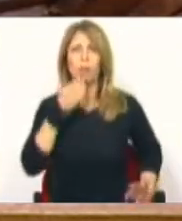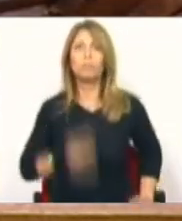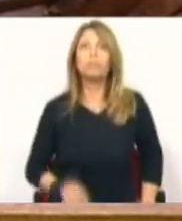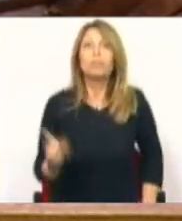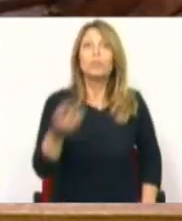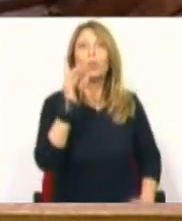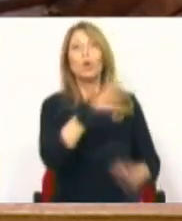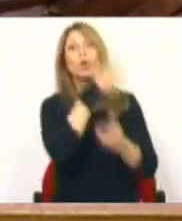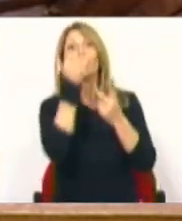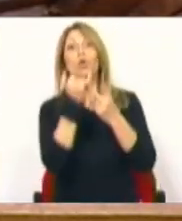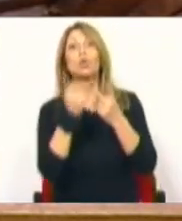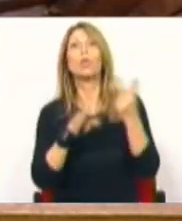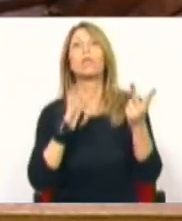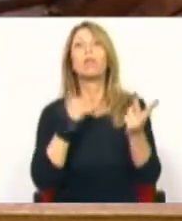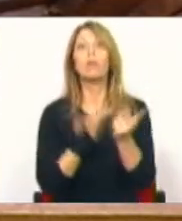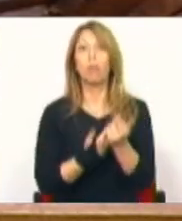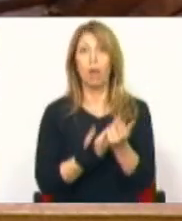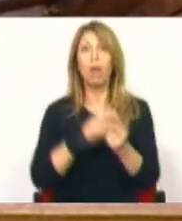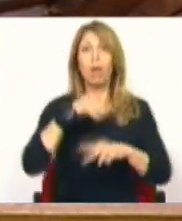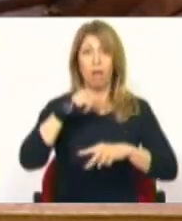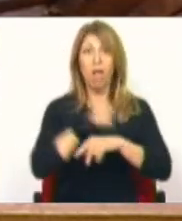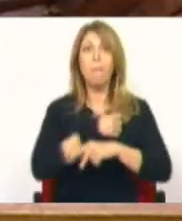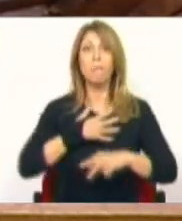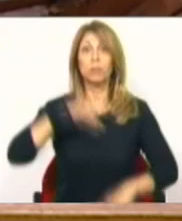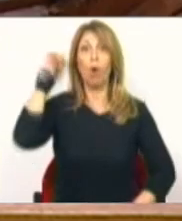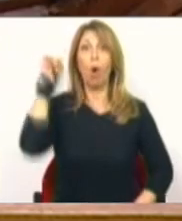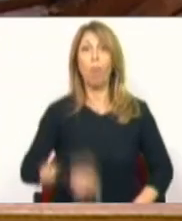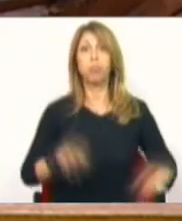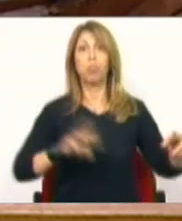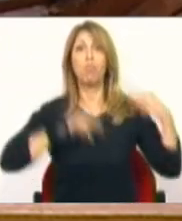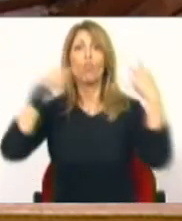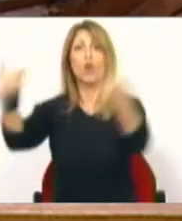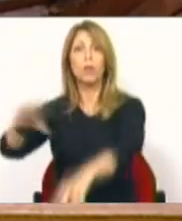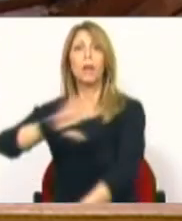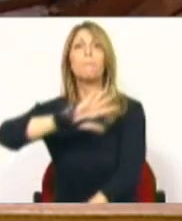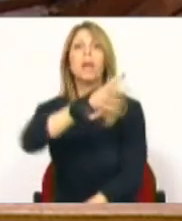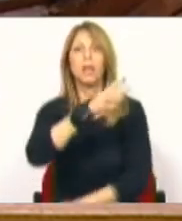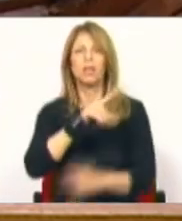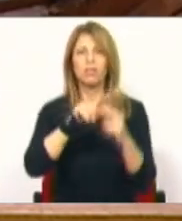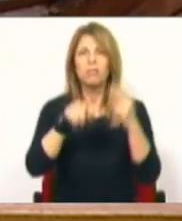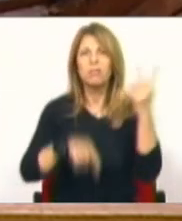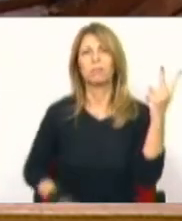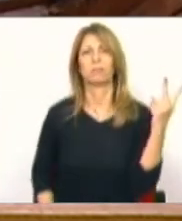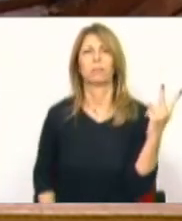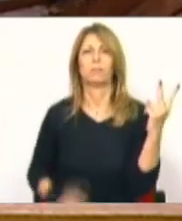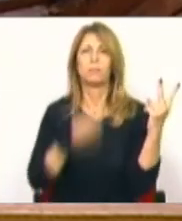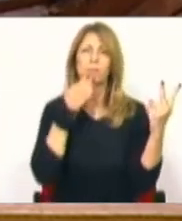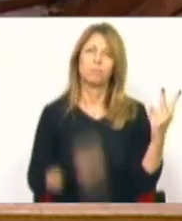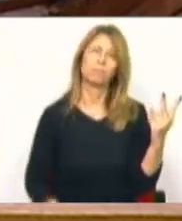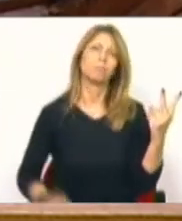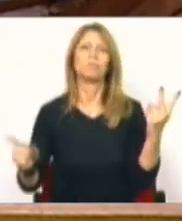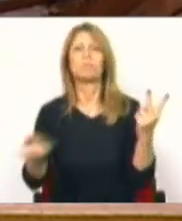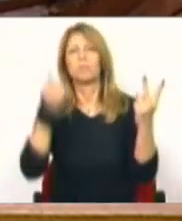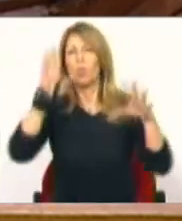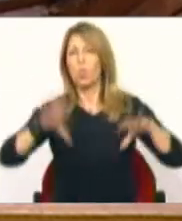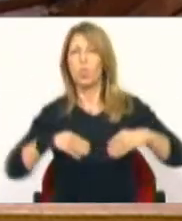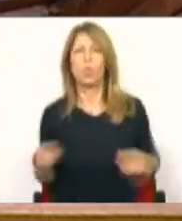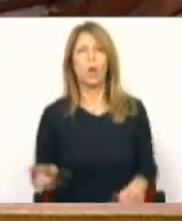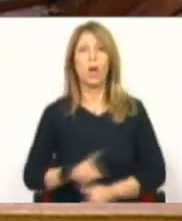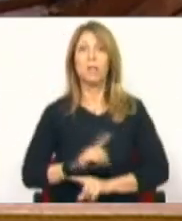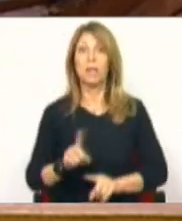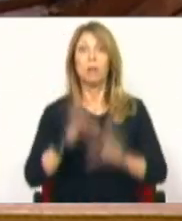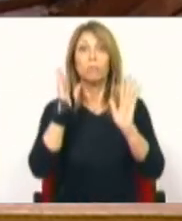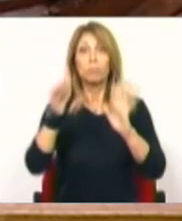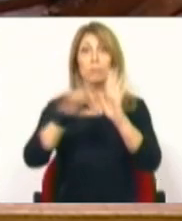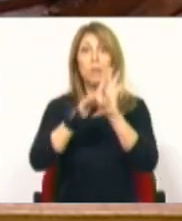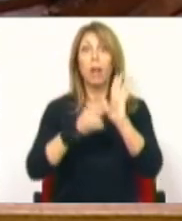e levaria, em segundo lugar, à deslocalização das empresas. Nenhum dos argumentos escolhe. O dever de informação sobre as desigualdades salariais já está na lei para